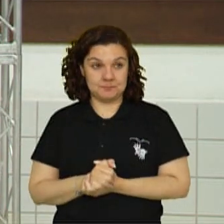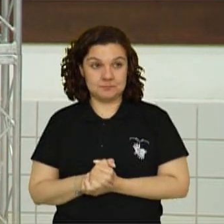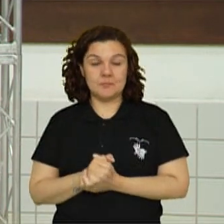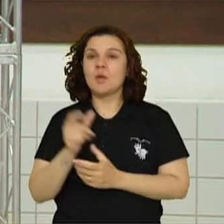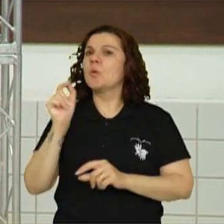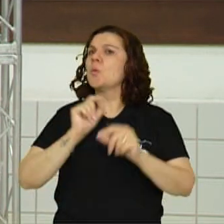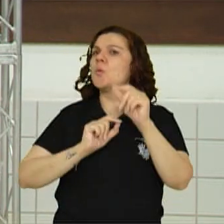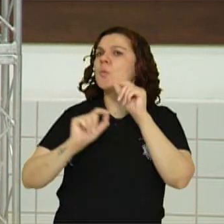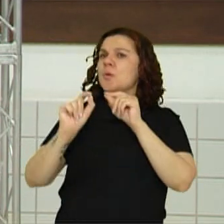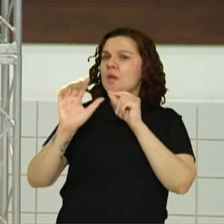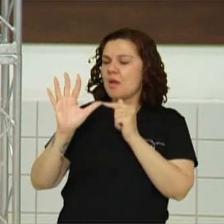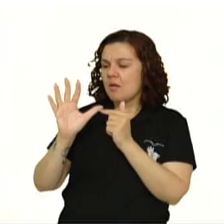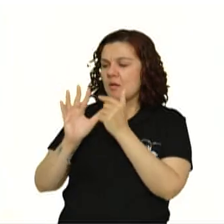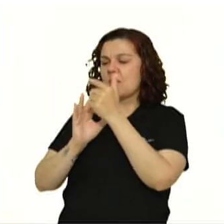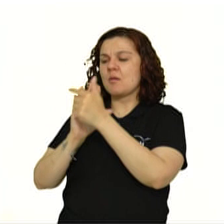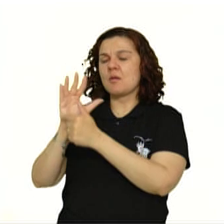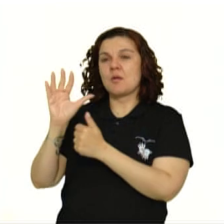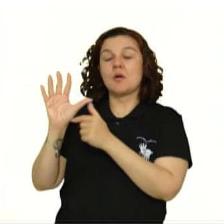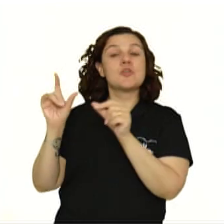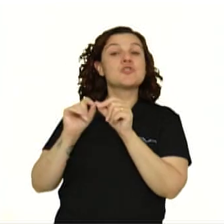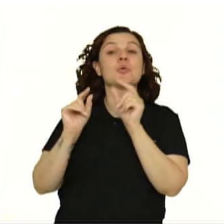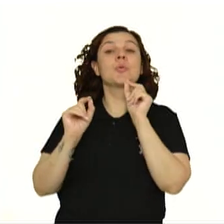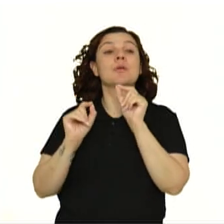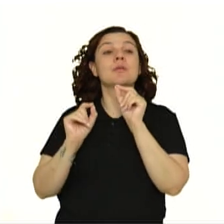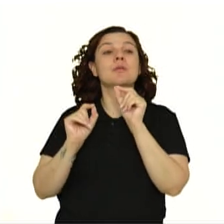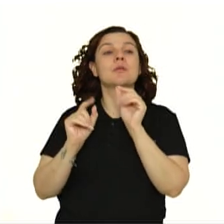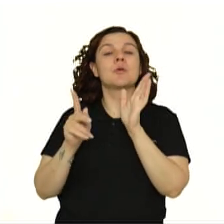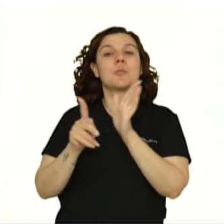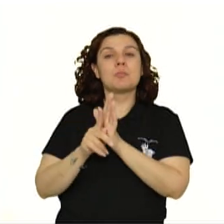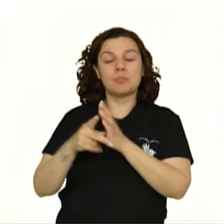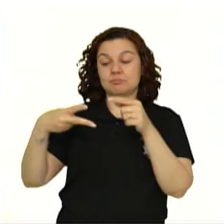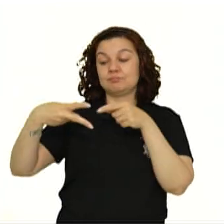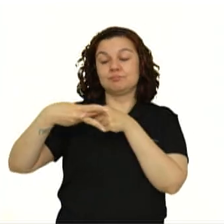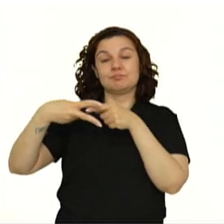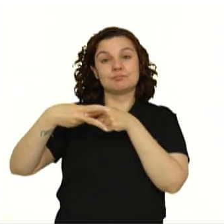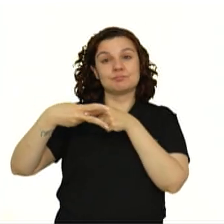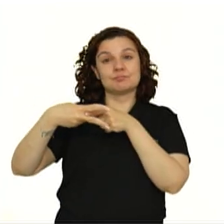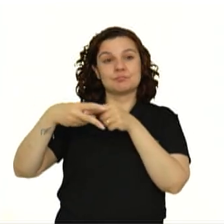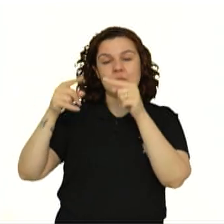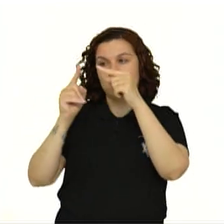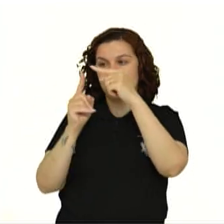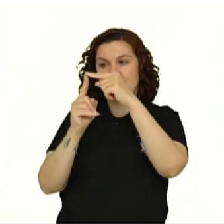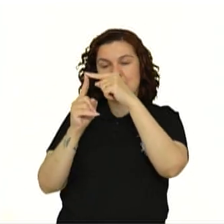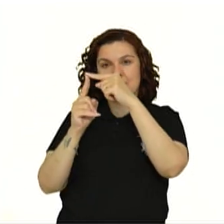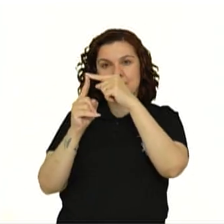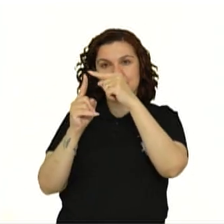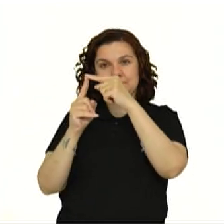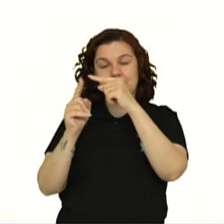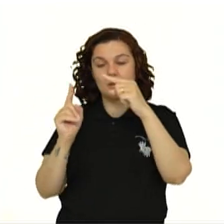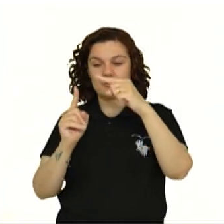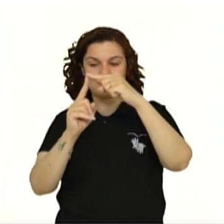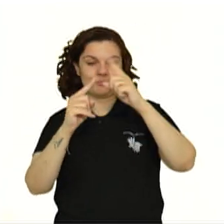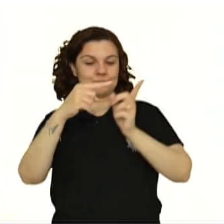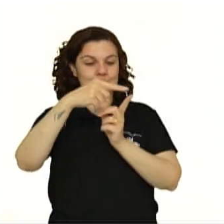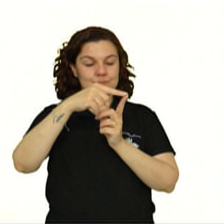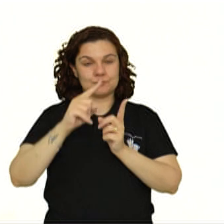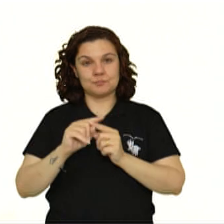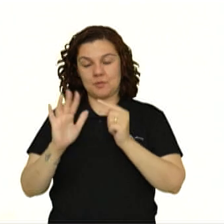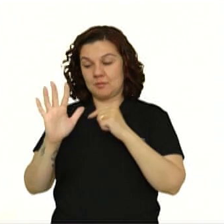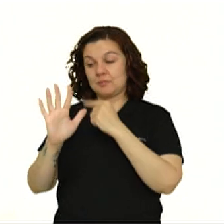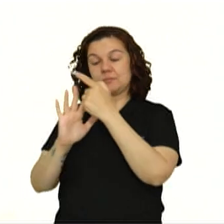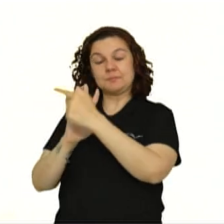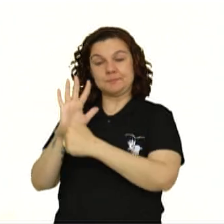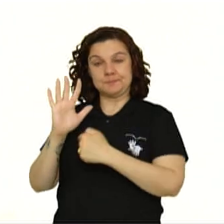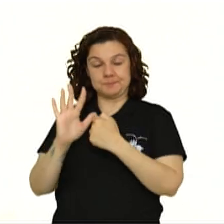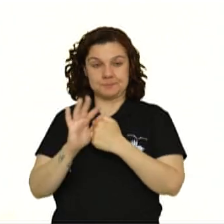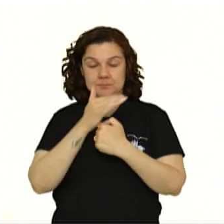o que do polígono fazia parte da circunferência? O vértice. Cada pontinho do vértice era um ponto